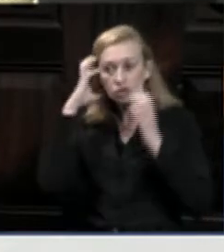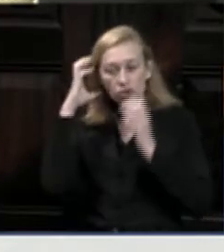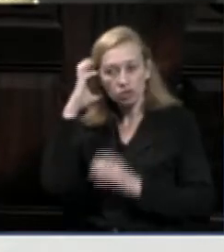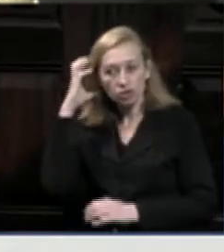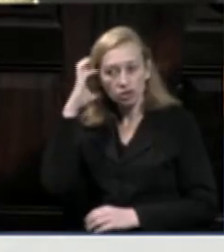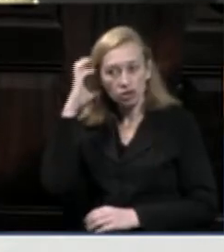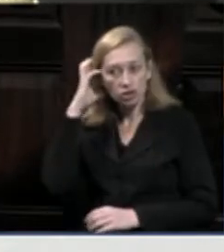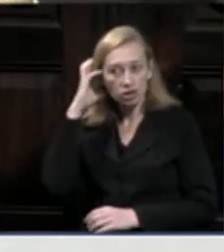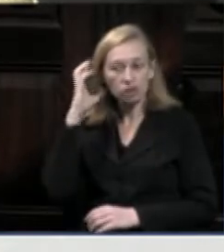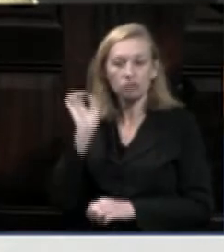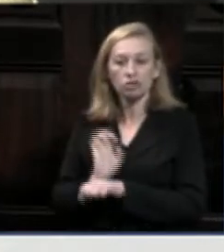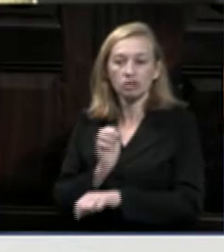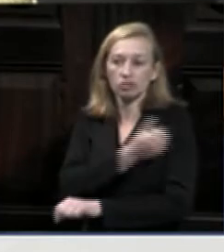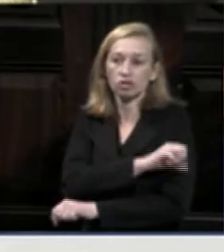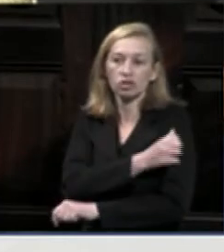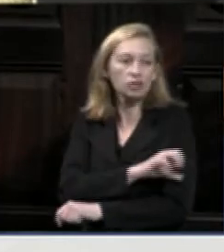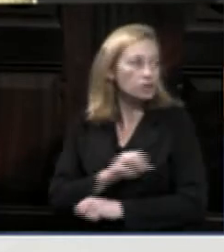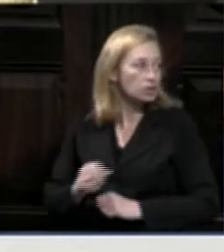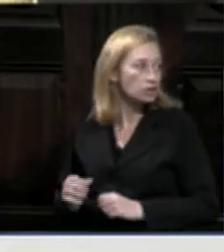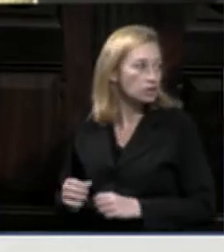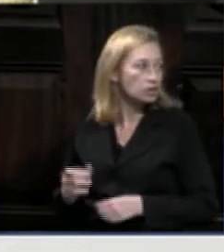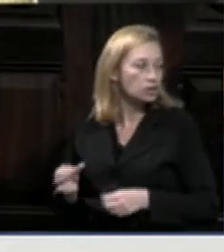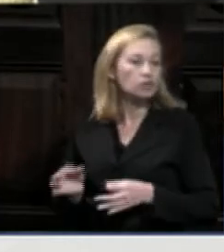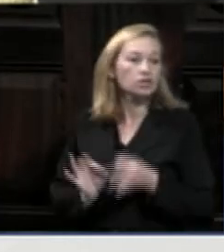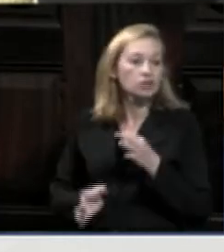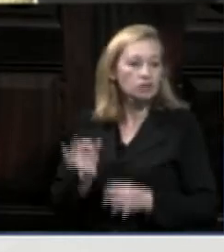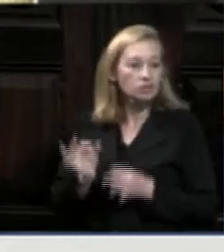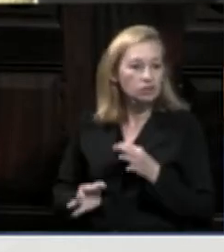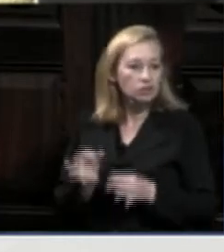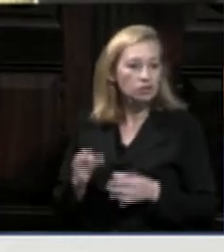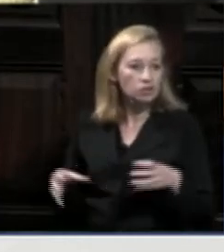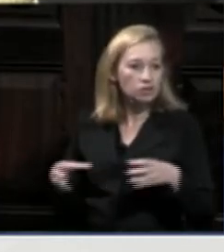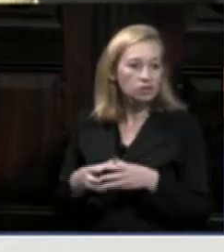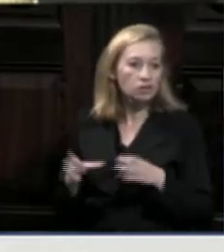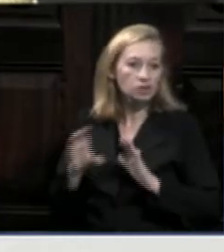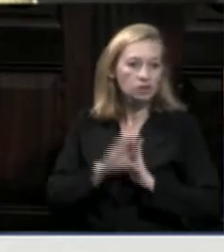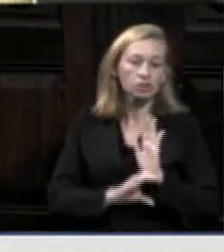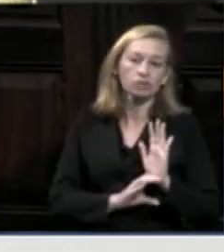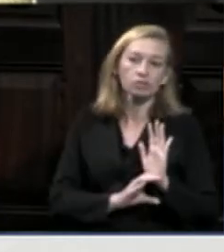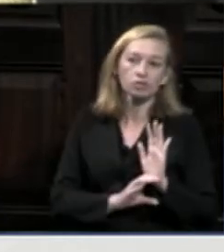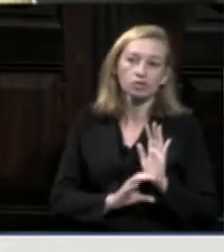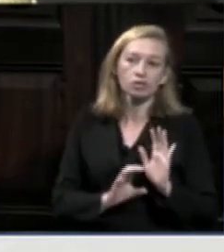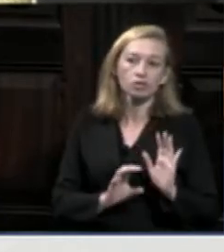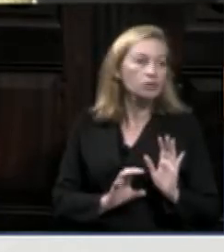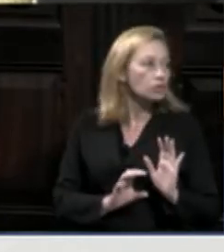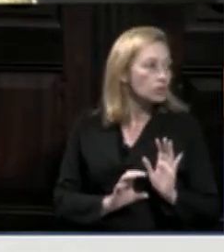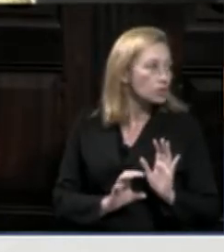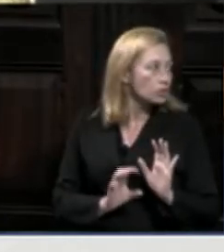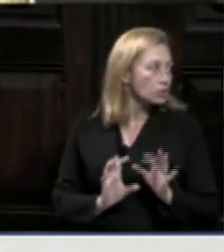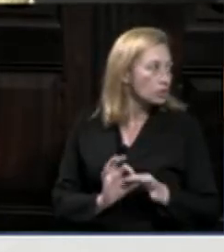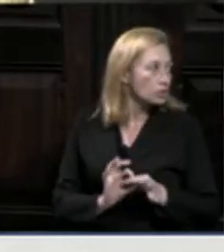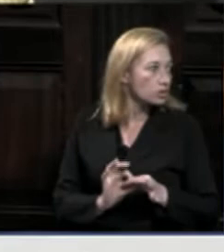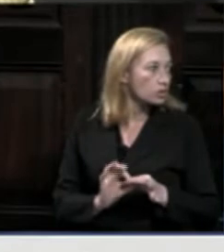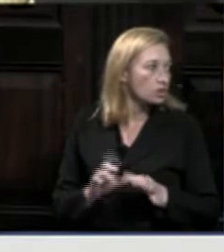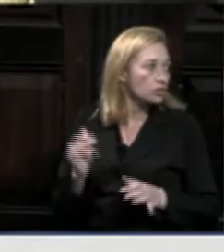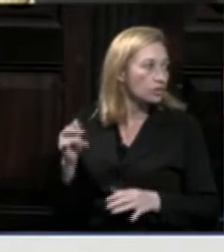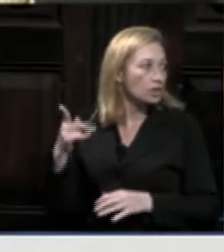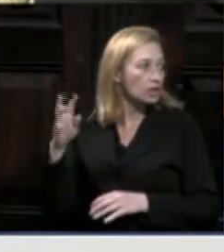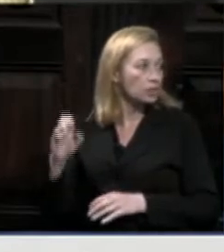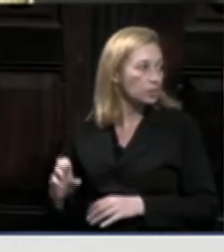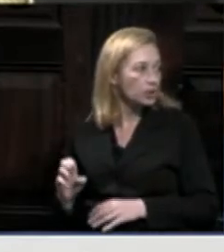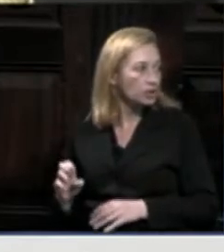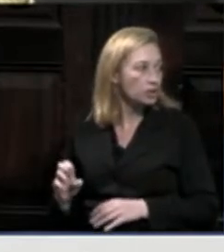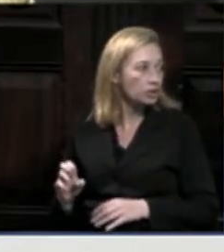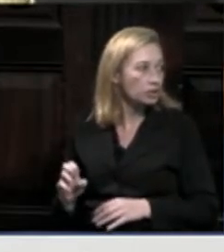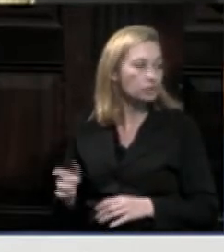saúde pública do Estado do Rio de Janeiro. Parecer da Comissão de Constituição e Justiça pela condicionalidade com emendas. Relator, deputado Felipe Soares. Pendente de pareceres das